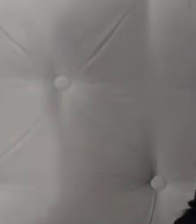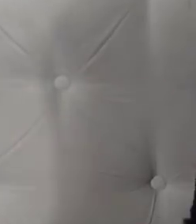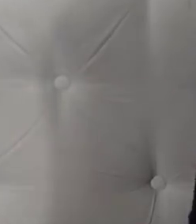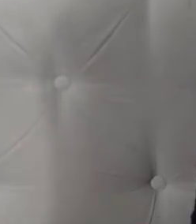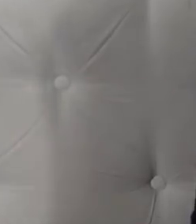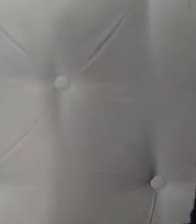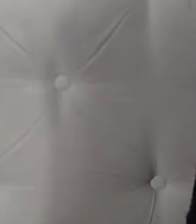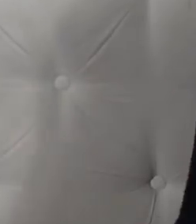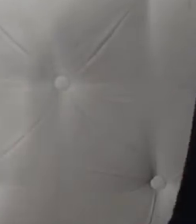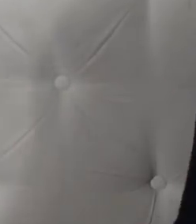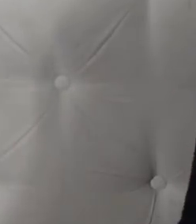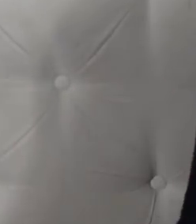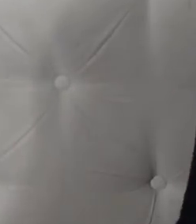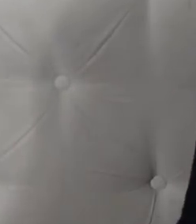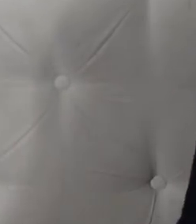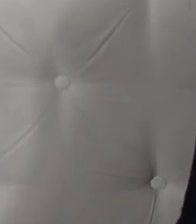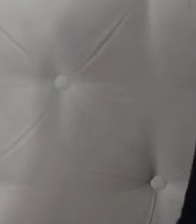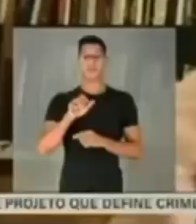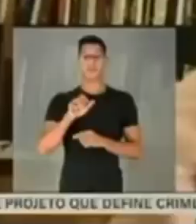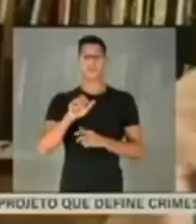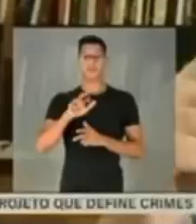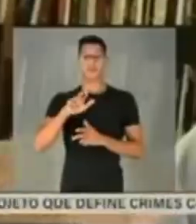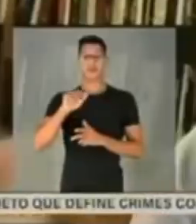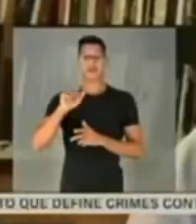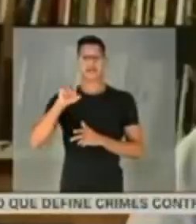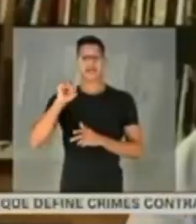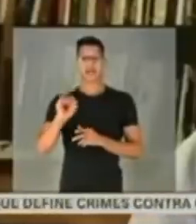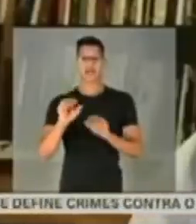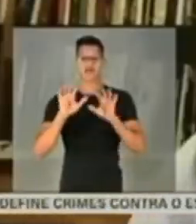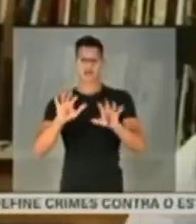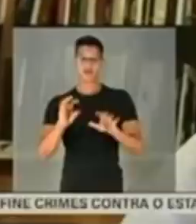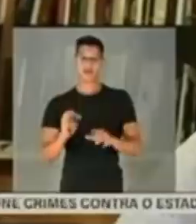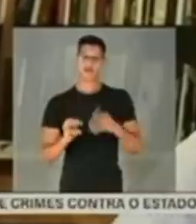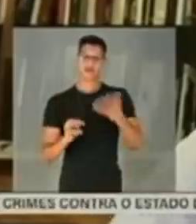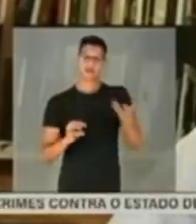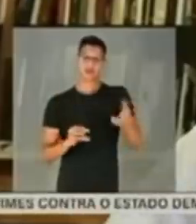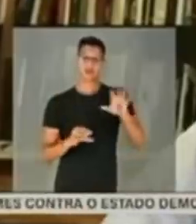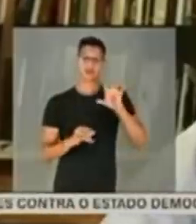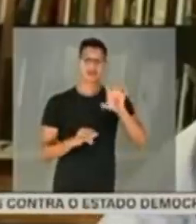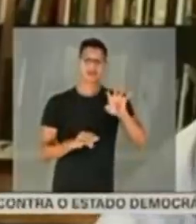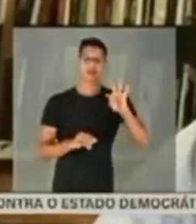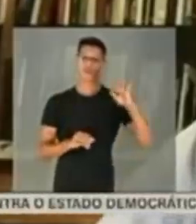da internet passamos toda quarta-feira dizendo. Então,